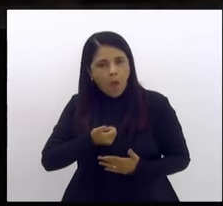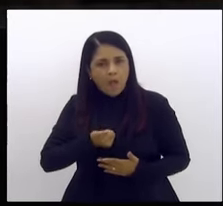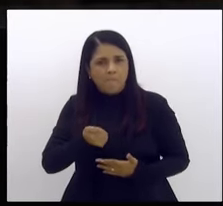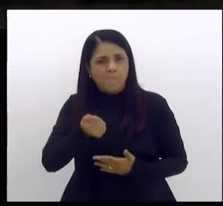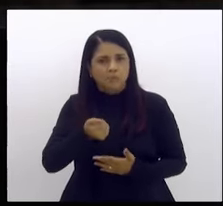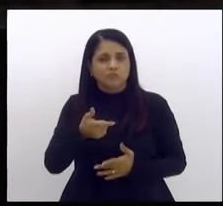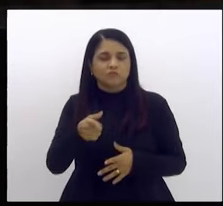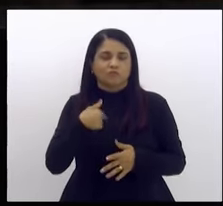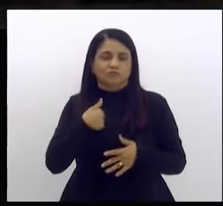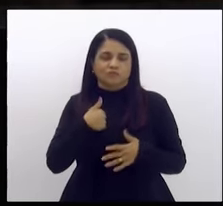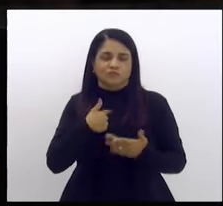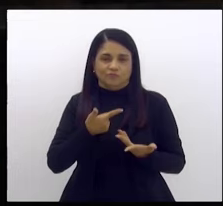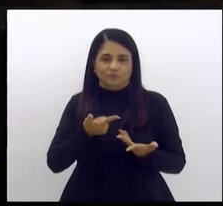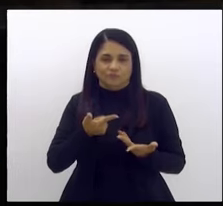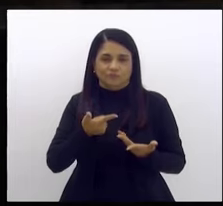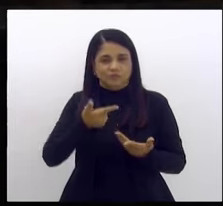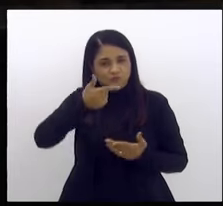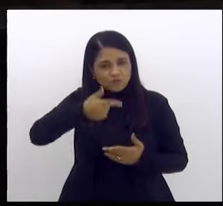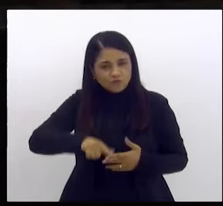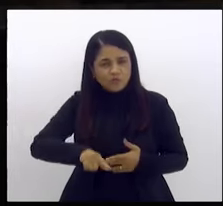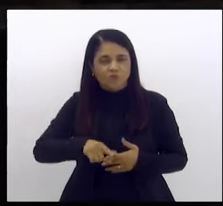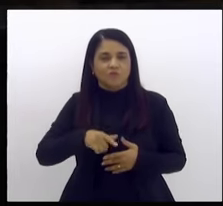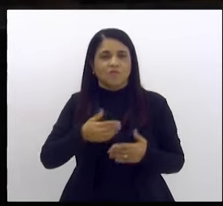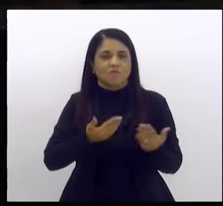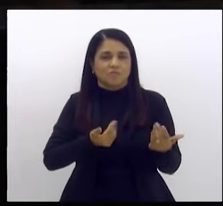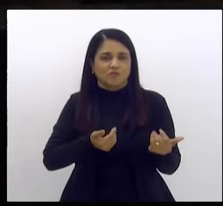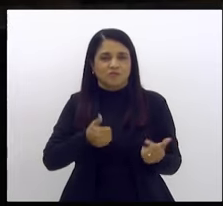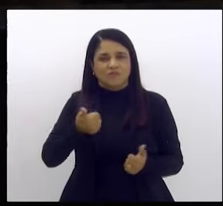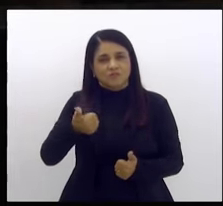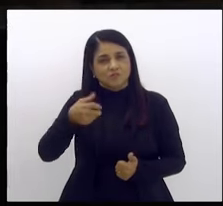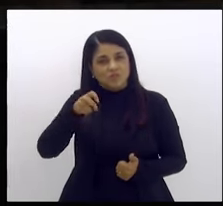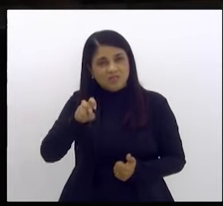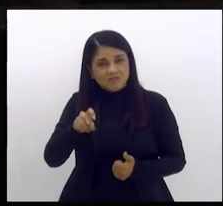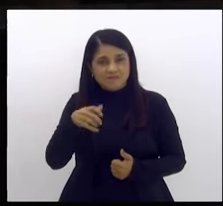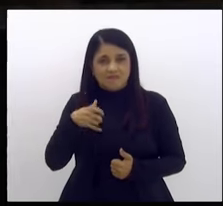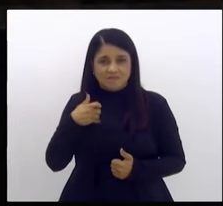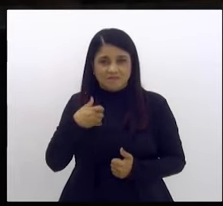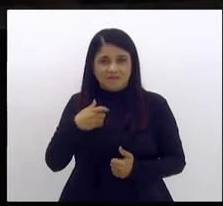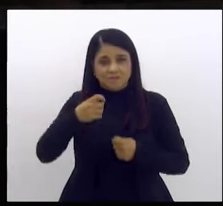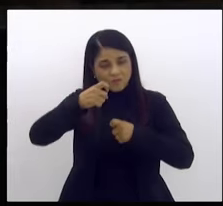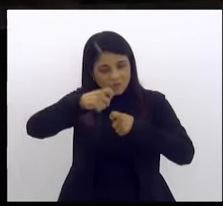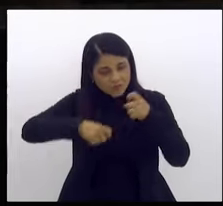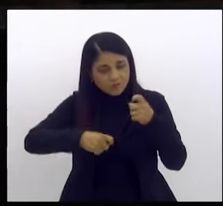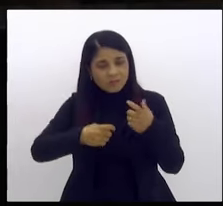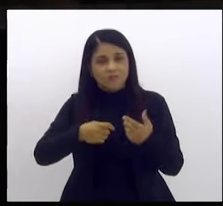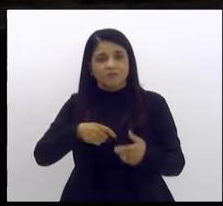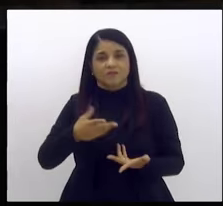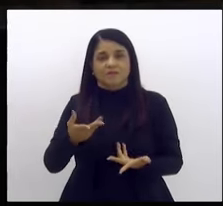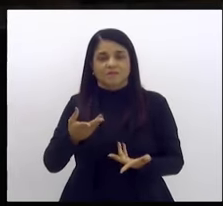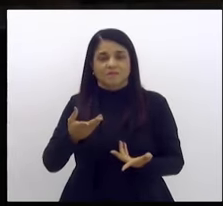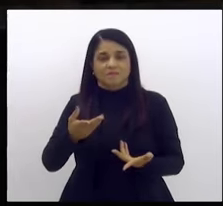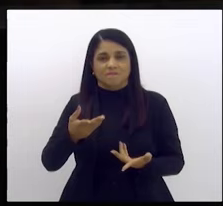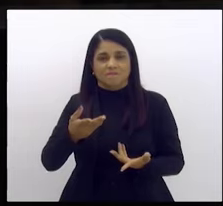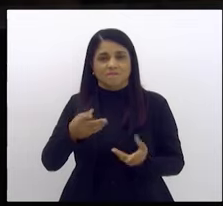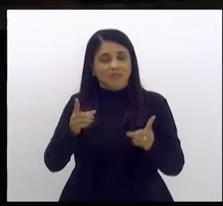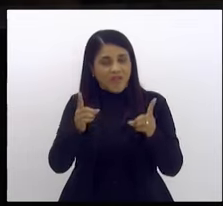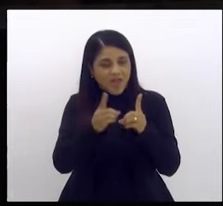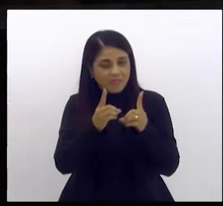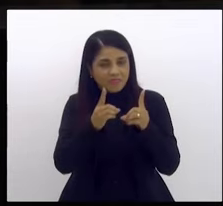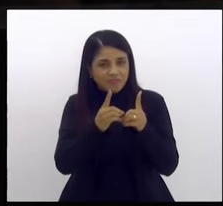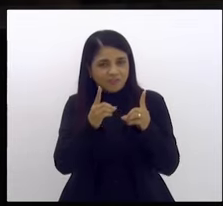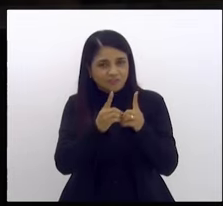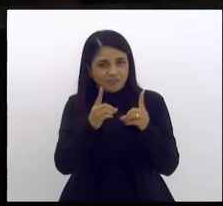de, mais uma vez, uma jovem de 15 anos, estuprada, violentada, foi atendida de